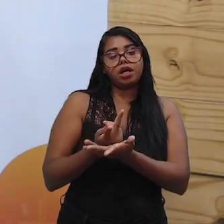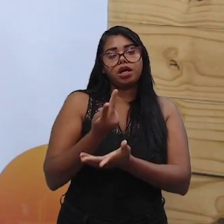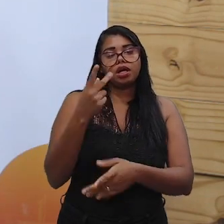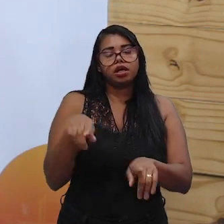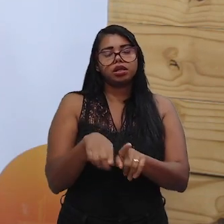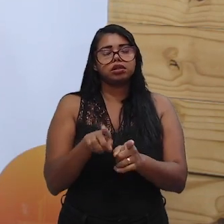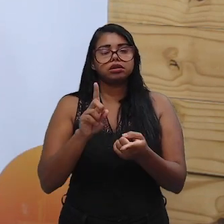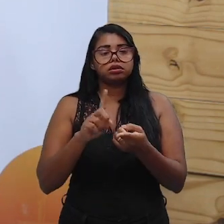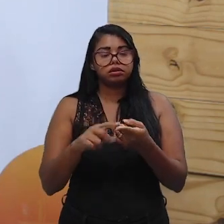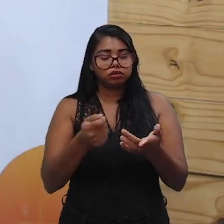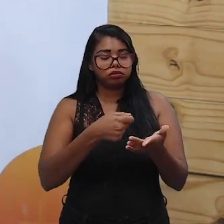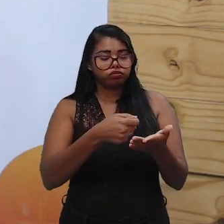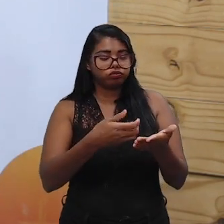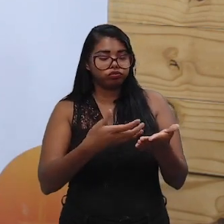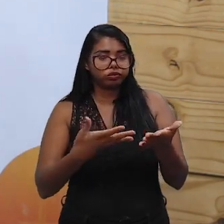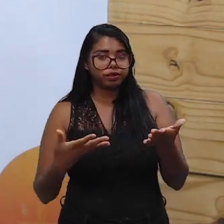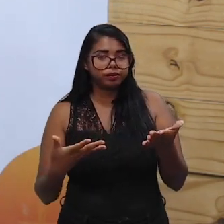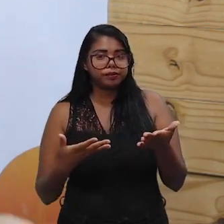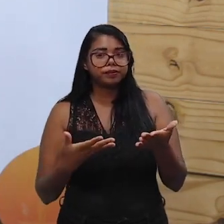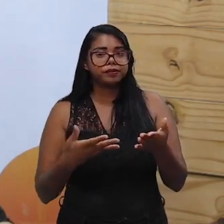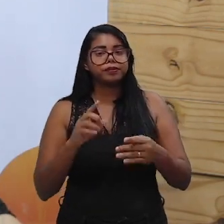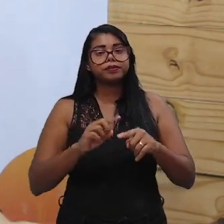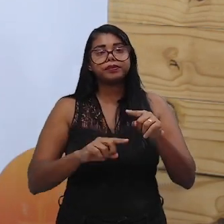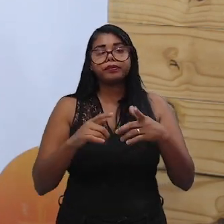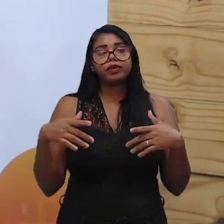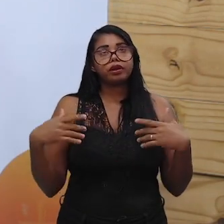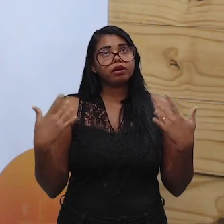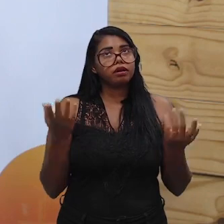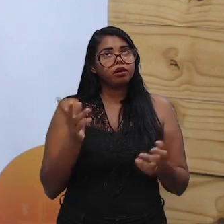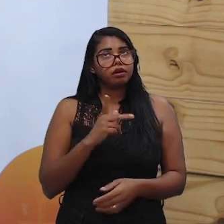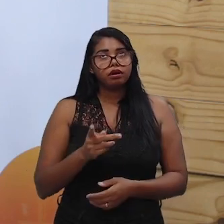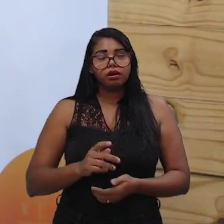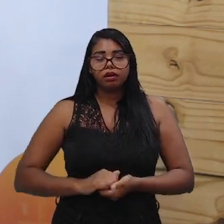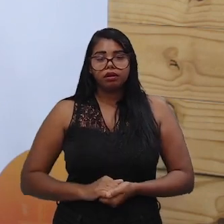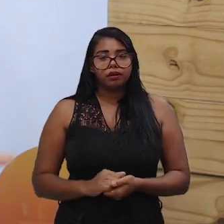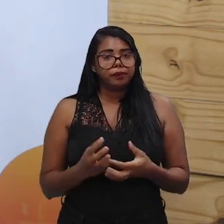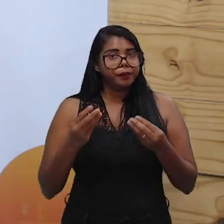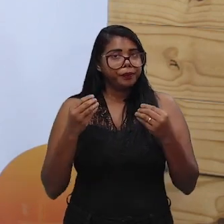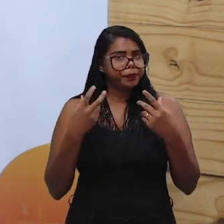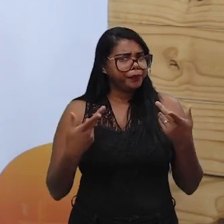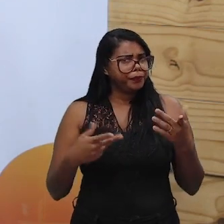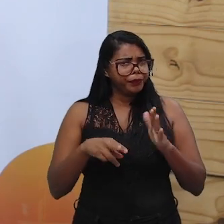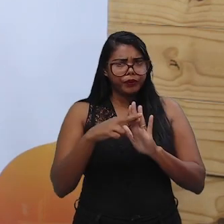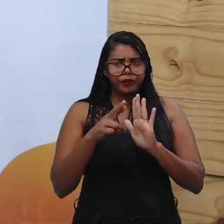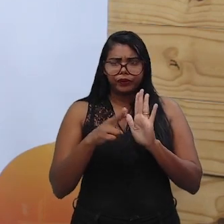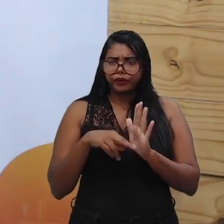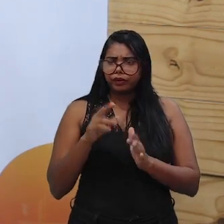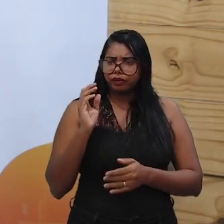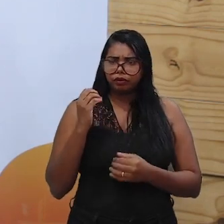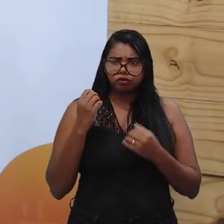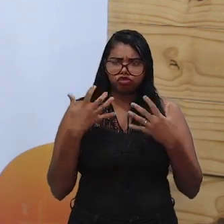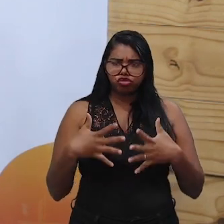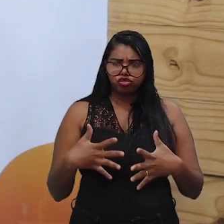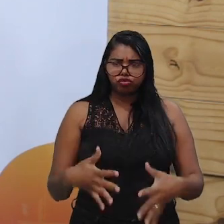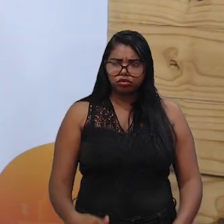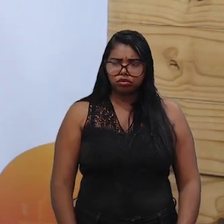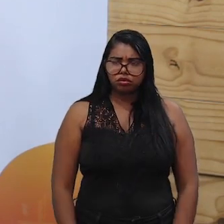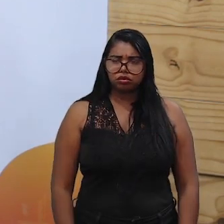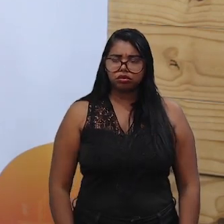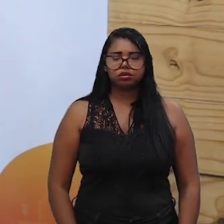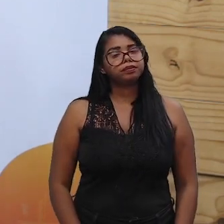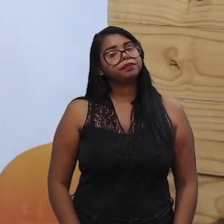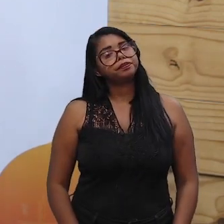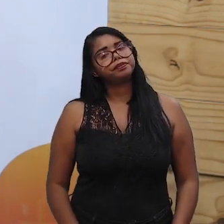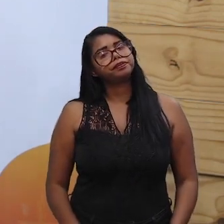estar descrito em um material. Então, professora, a gente lida com muita regra, que coisa chata.